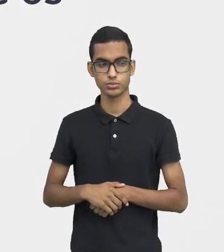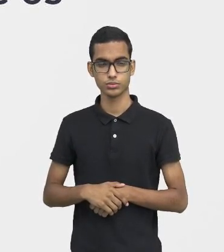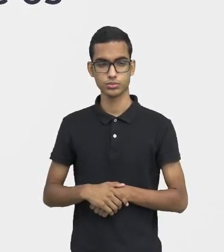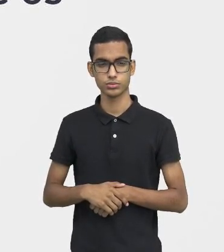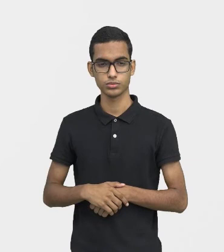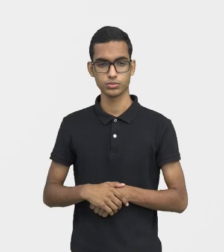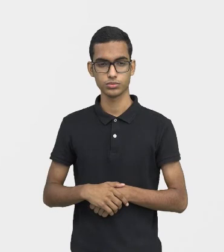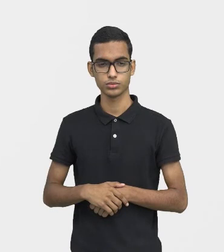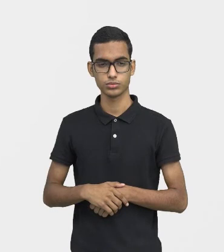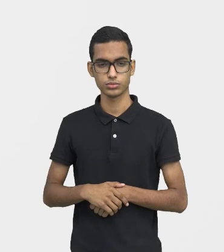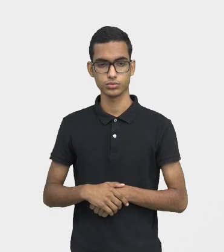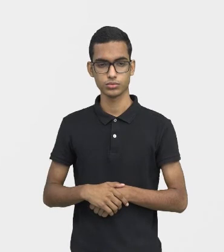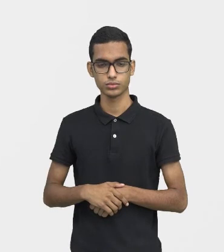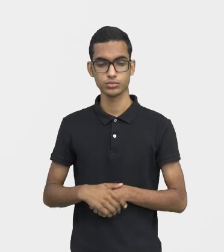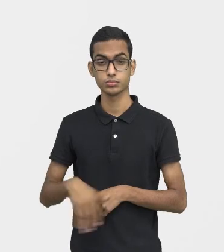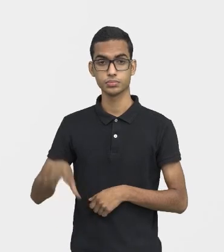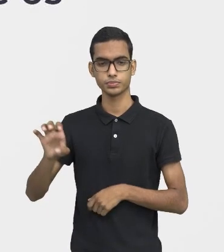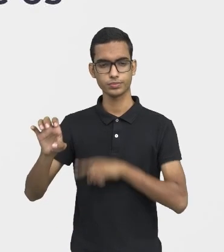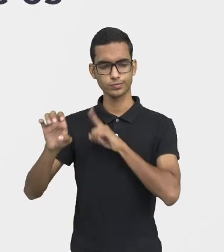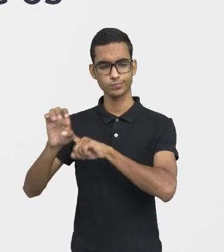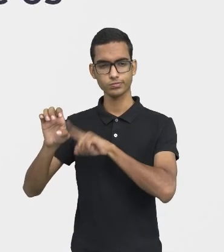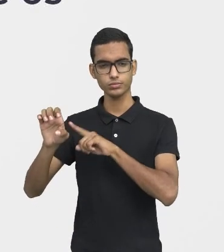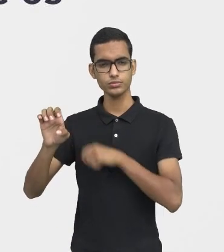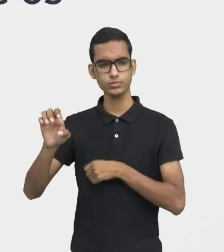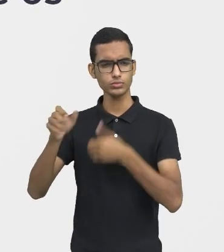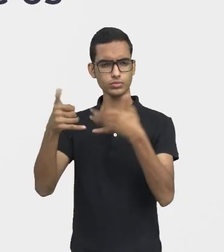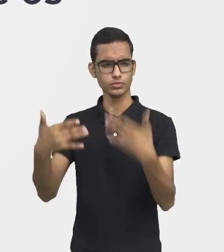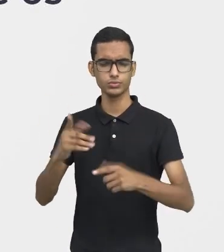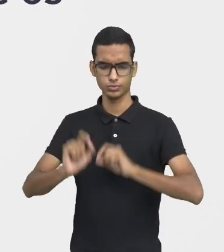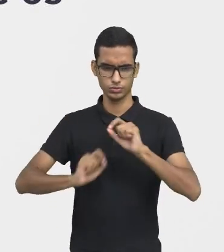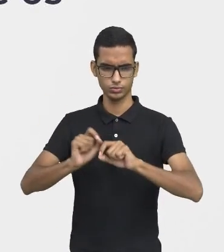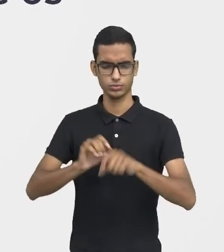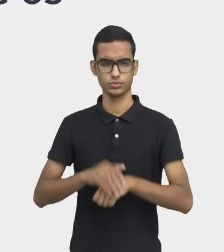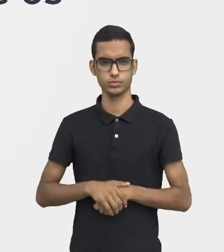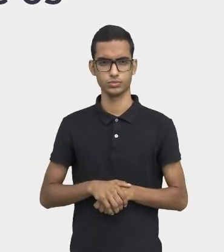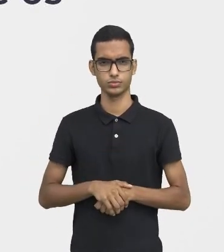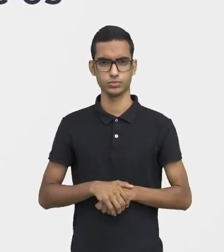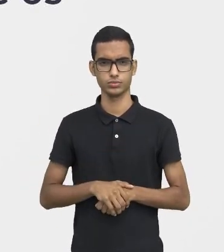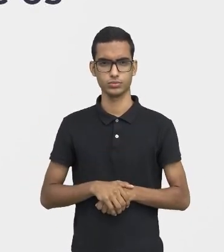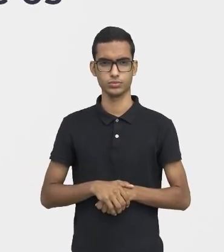Vamos lá para a questão A. Questão A diz o seguinte: